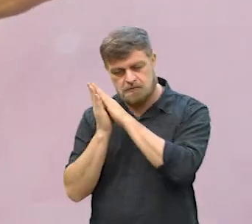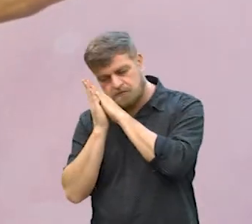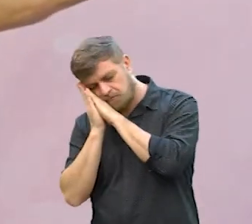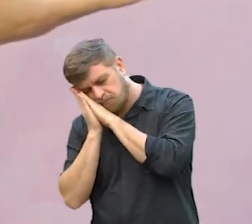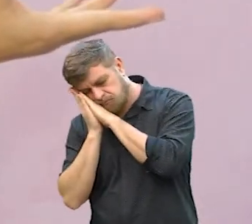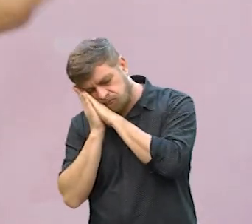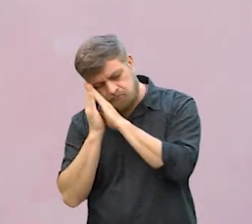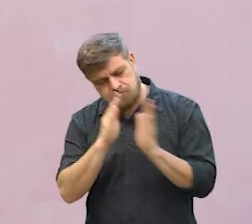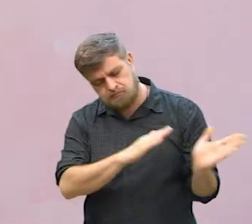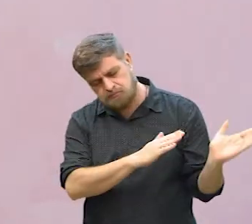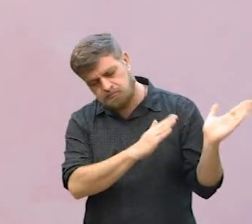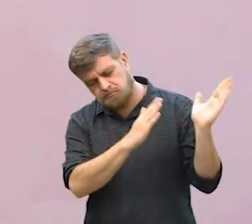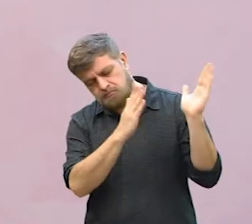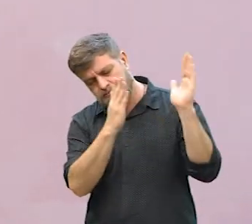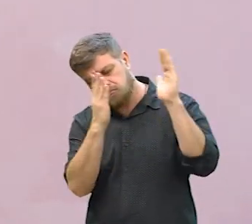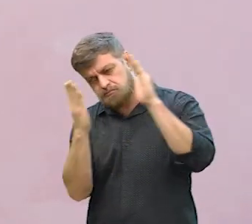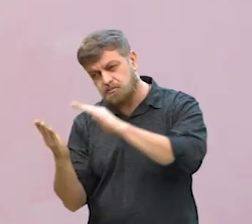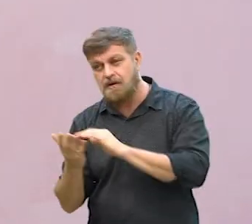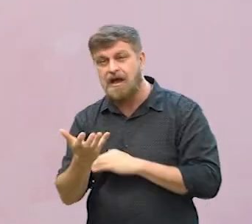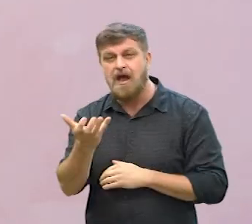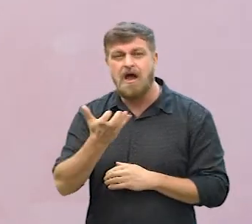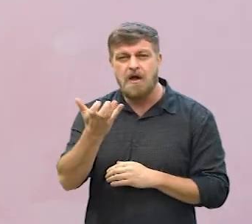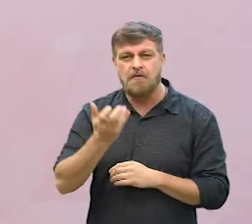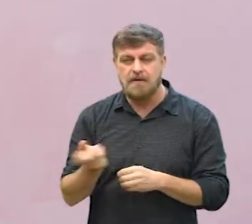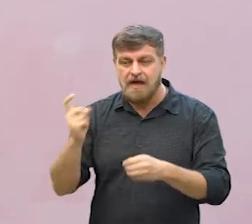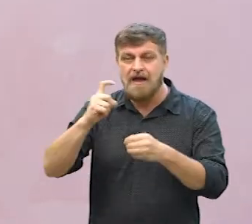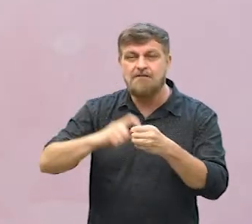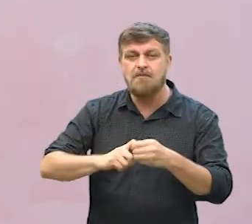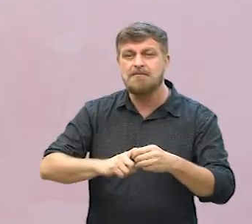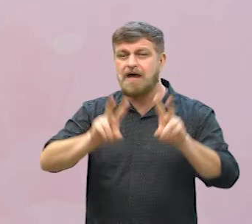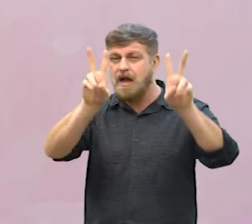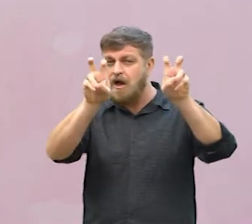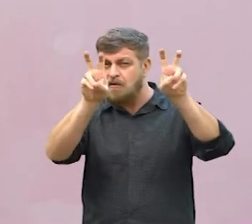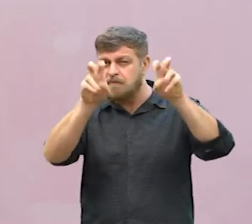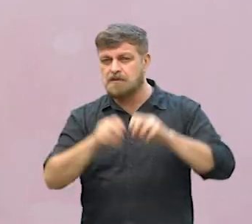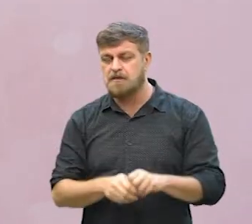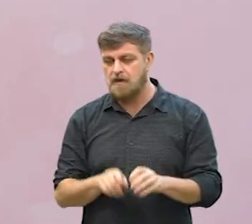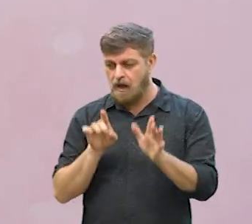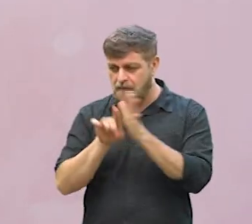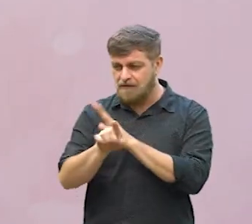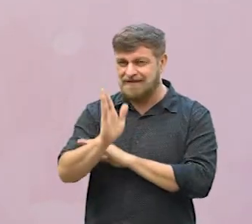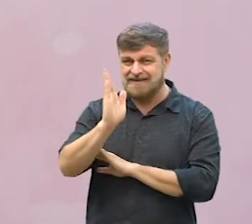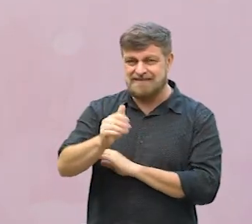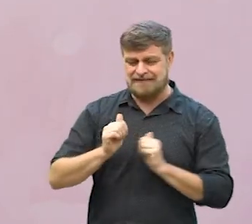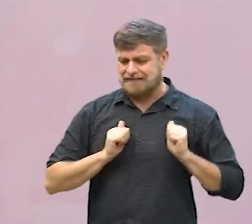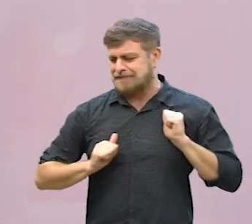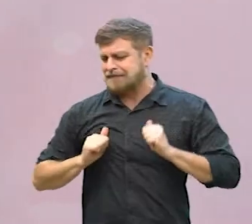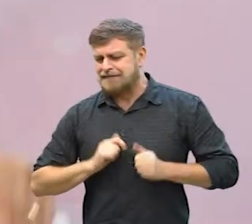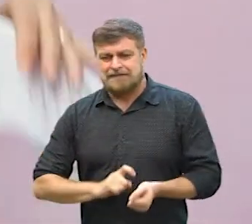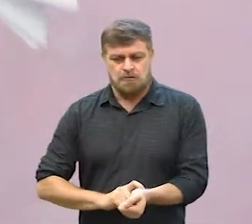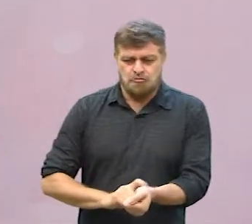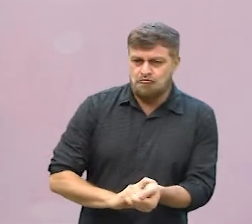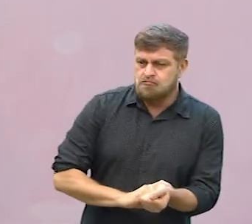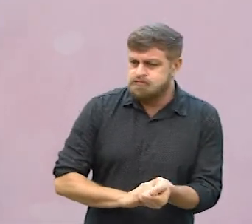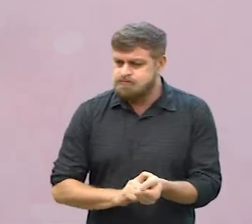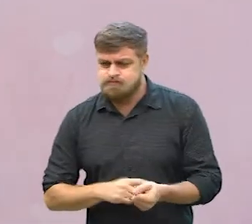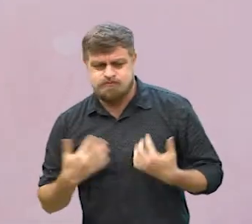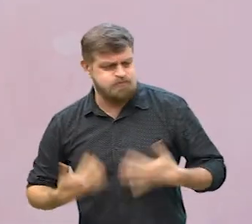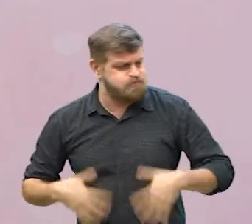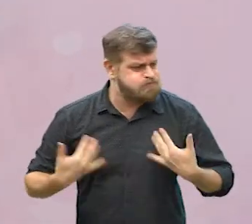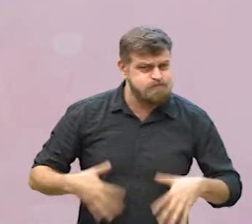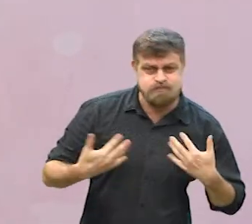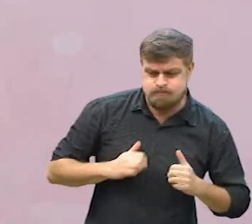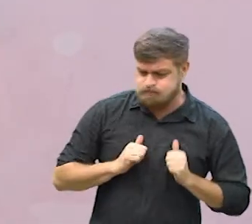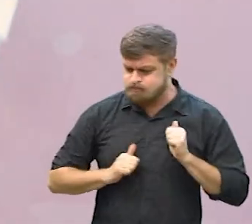noite de sono. Eu queria ver com você voltar naquele assunto do primeiro bloco. Eu tô ansiosa naquele momento